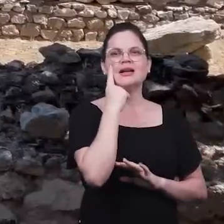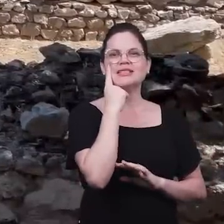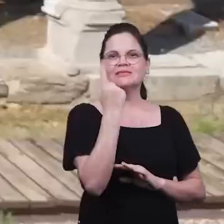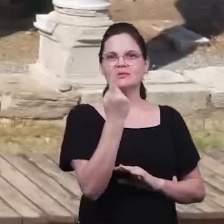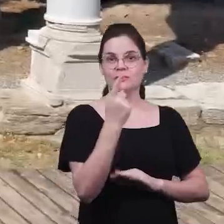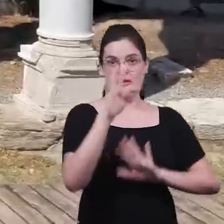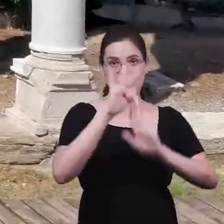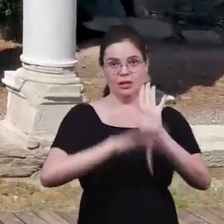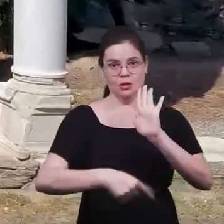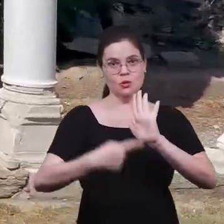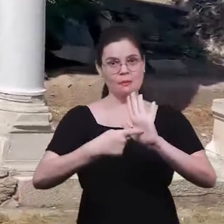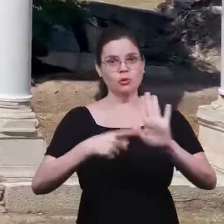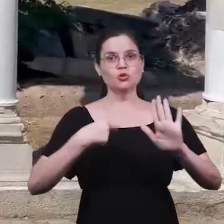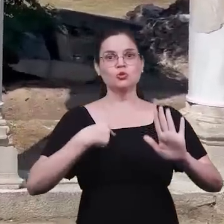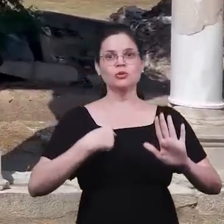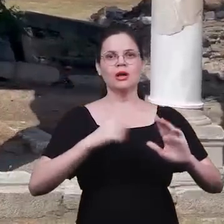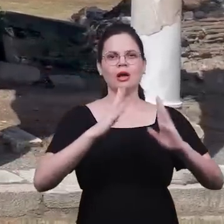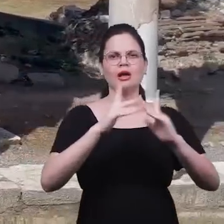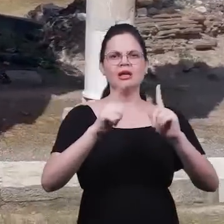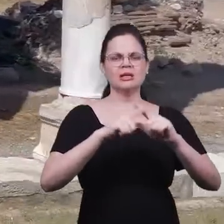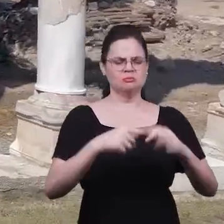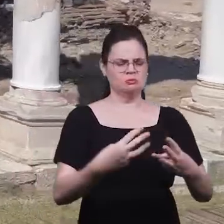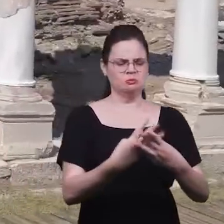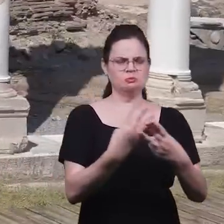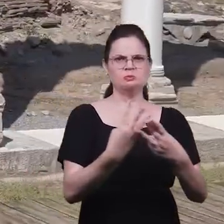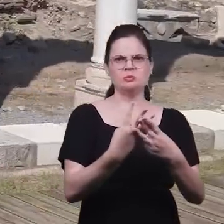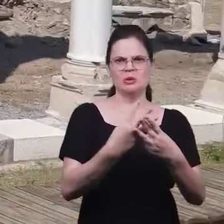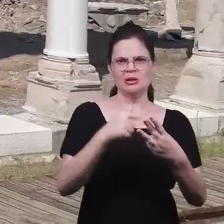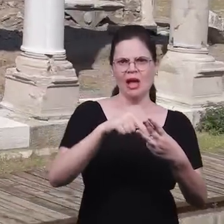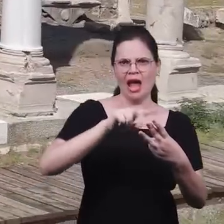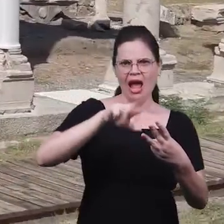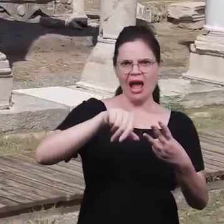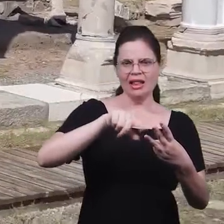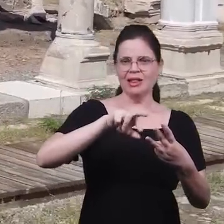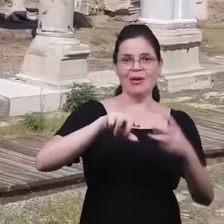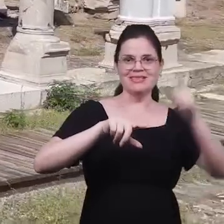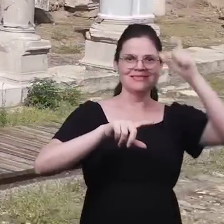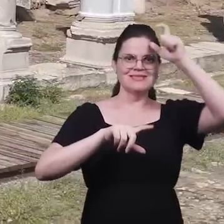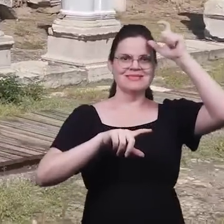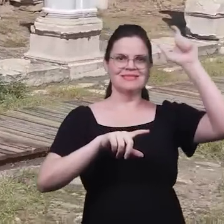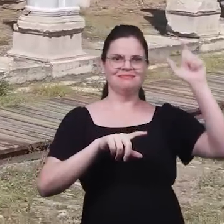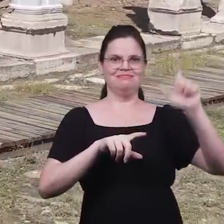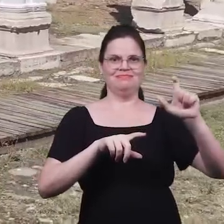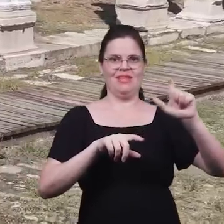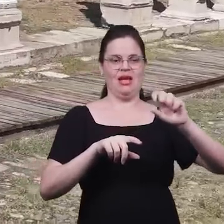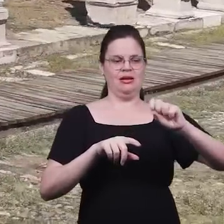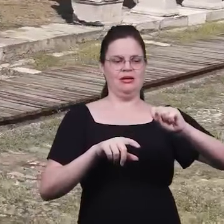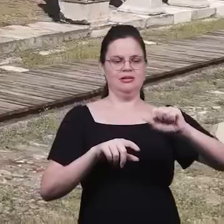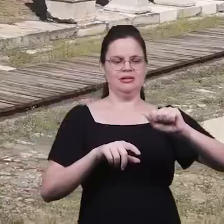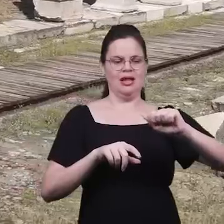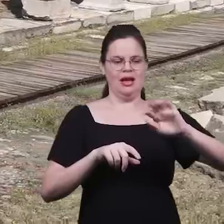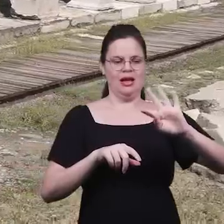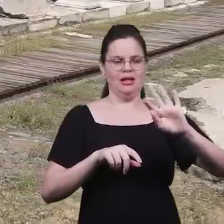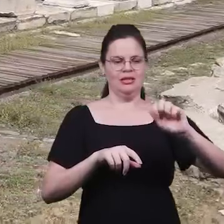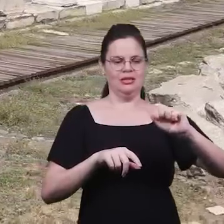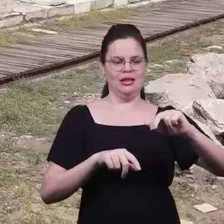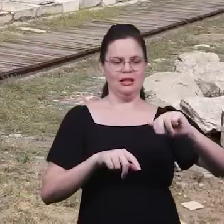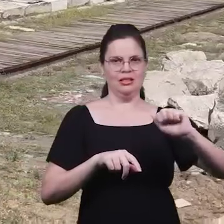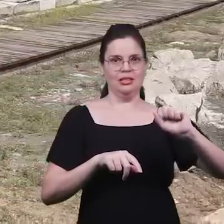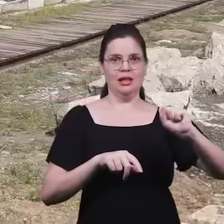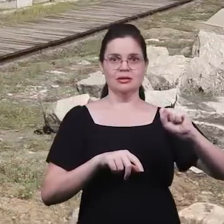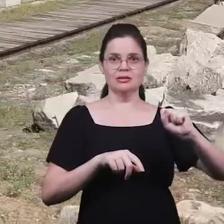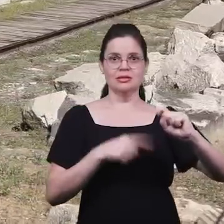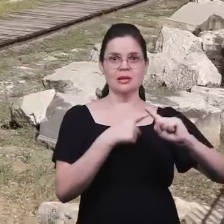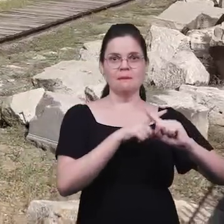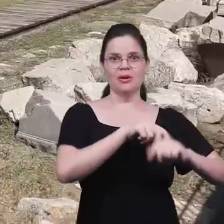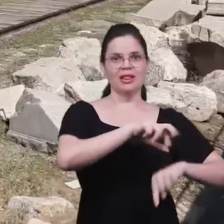de Satanás. Por que aquela sinagoga? Então, você vai ver, porque ele estava mostrando uma coisa que